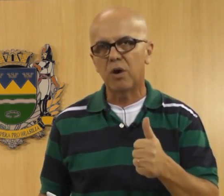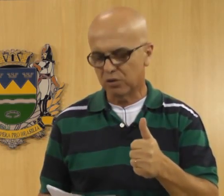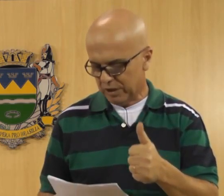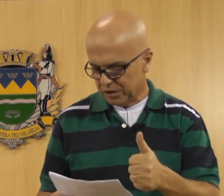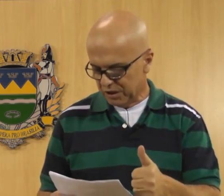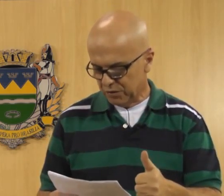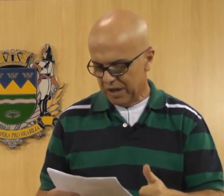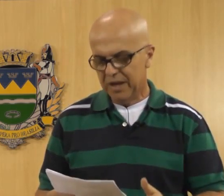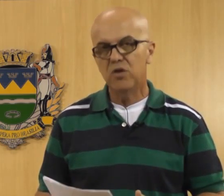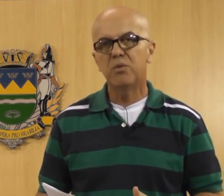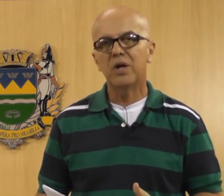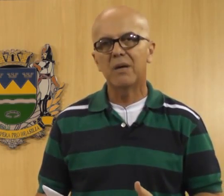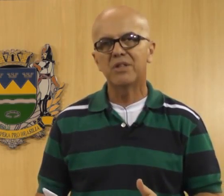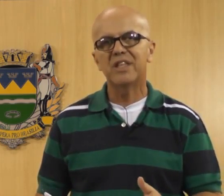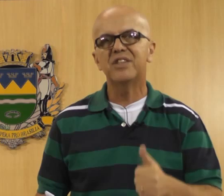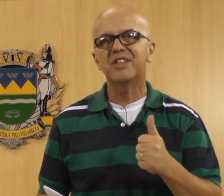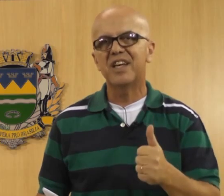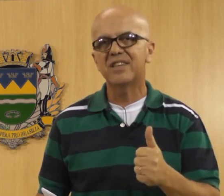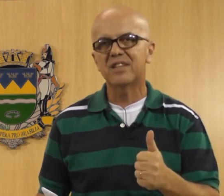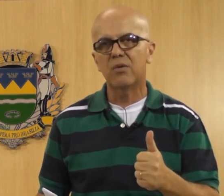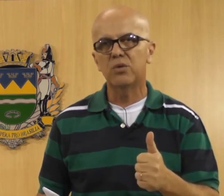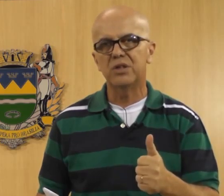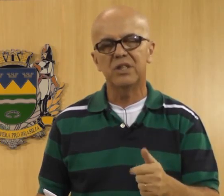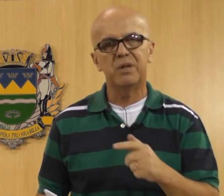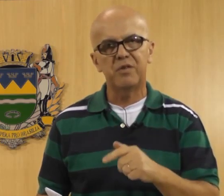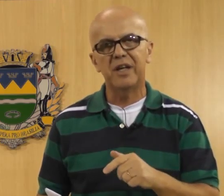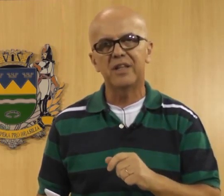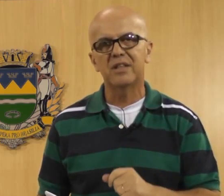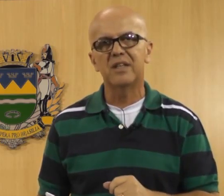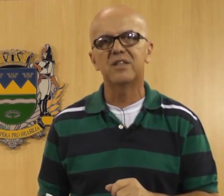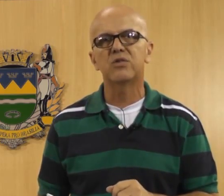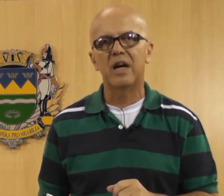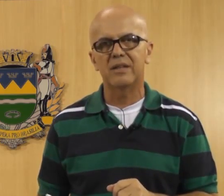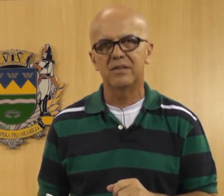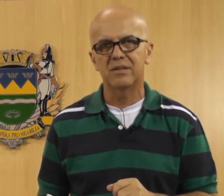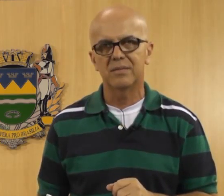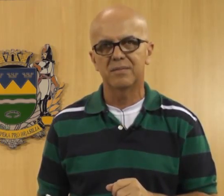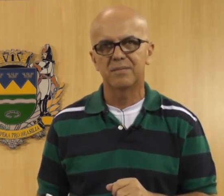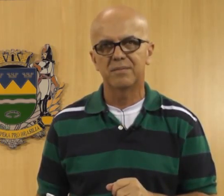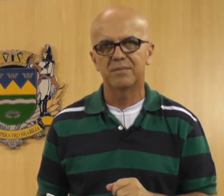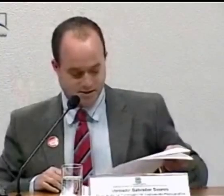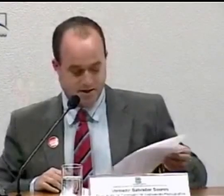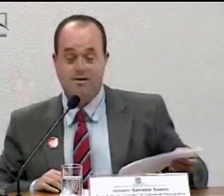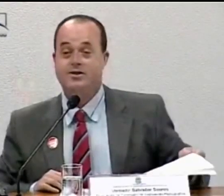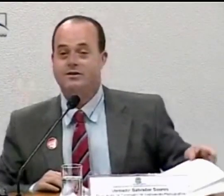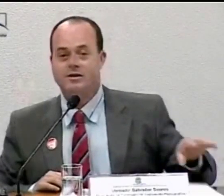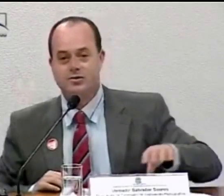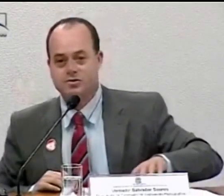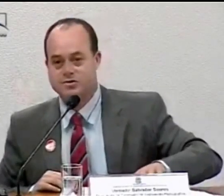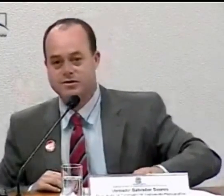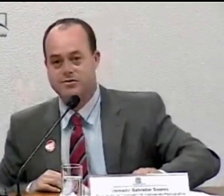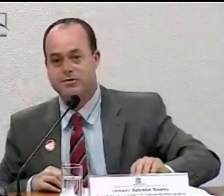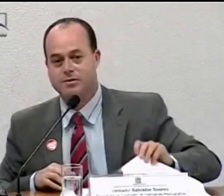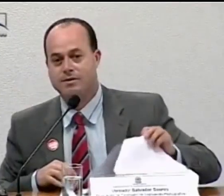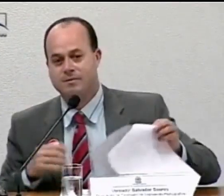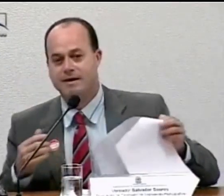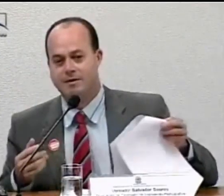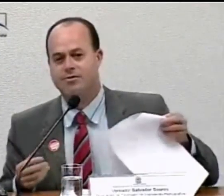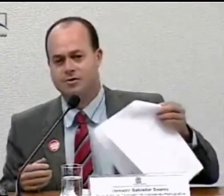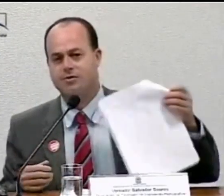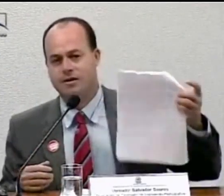do transporte coletivo e os programas de assistência à saúde, de preferência em seus lares. Veja bem, eu acho que não é justo